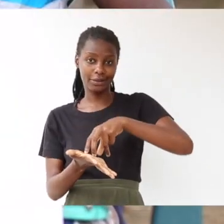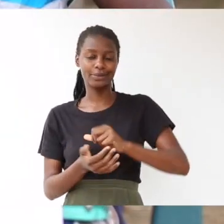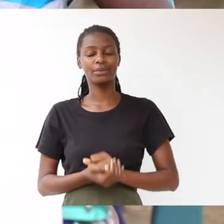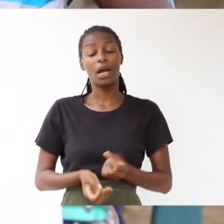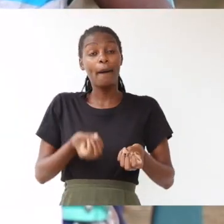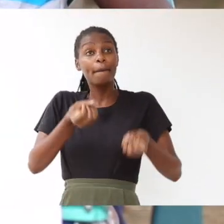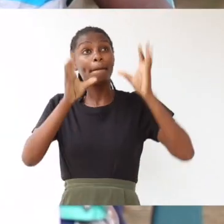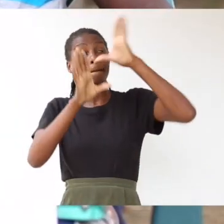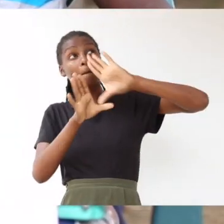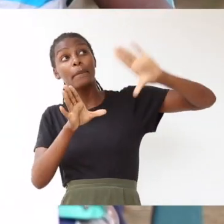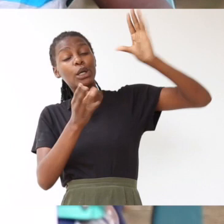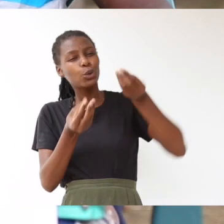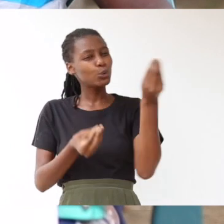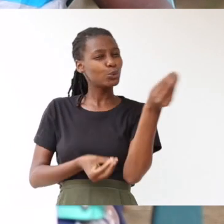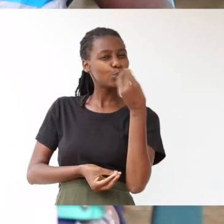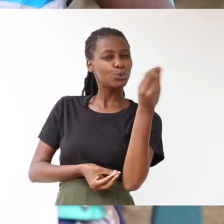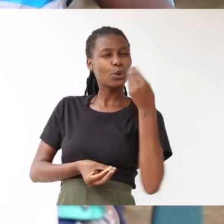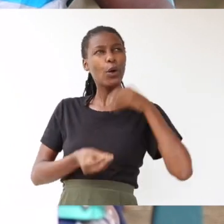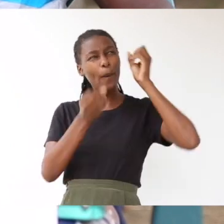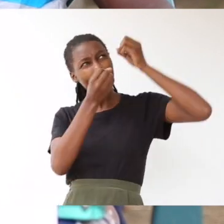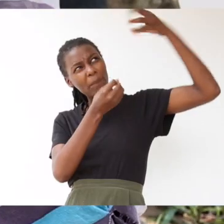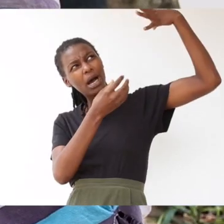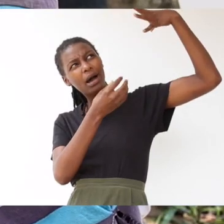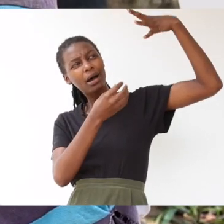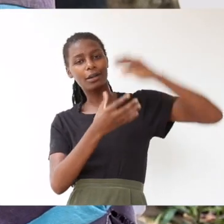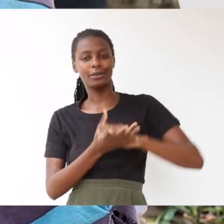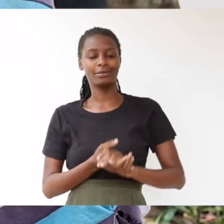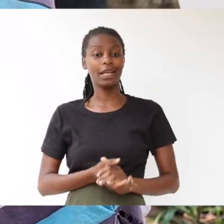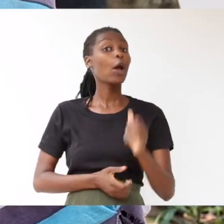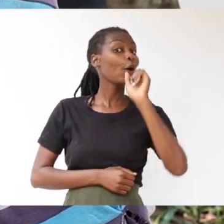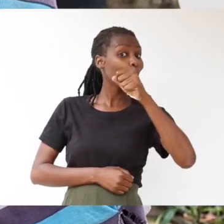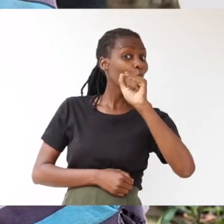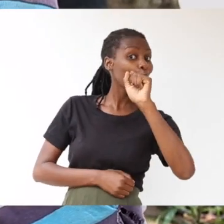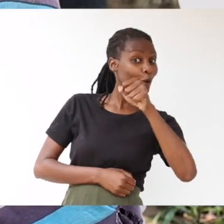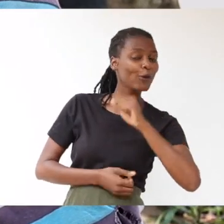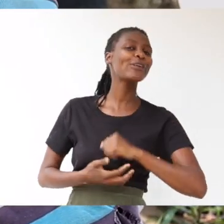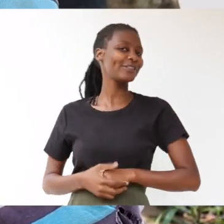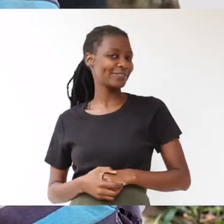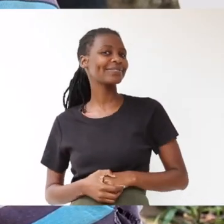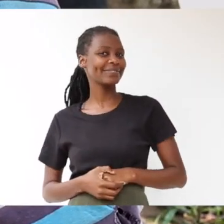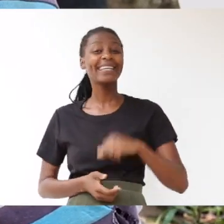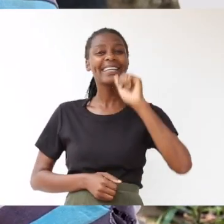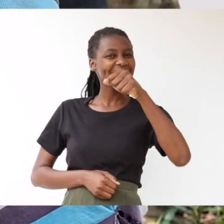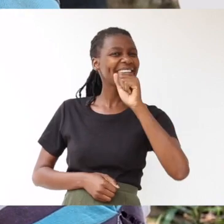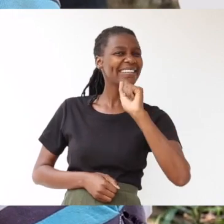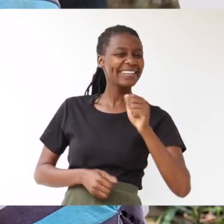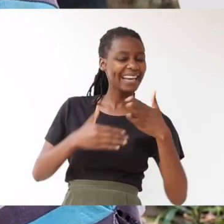tem, cheguei que tem. Cocô, cocô,